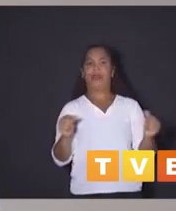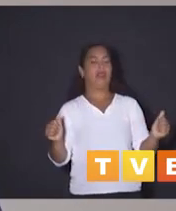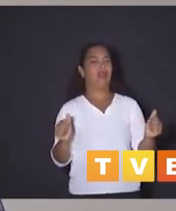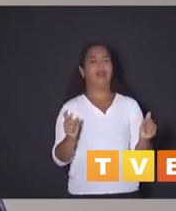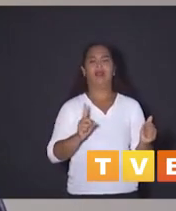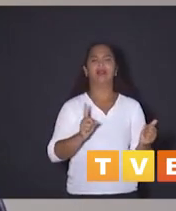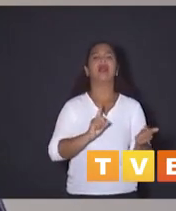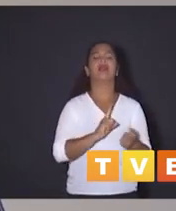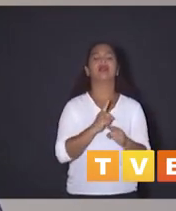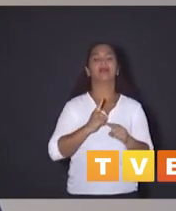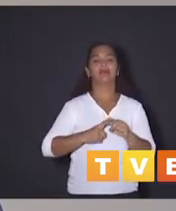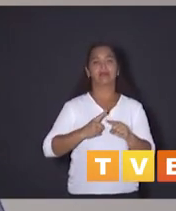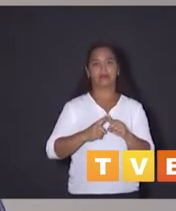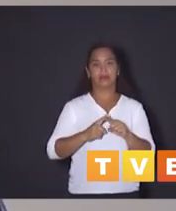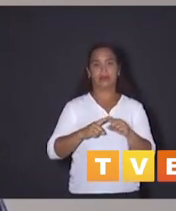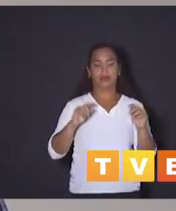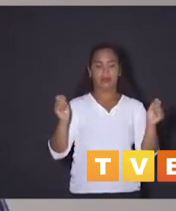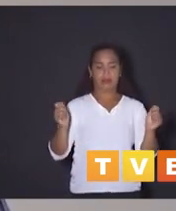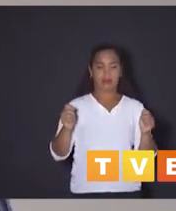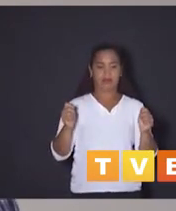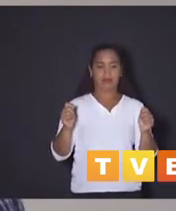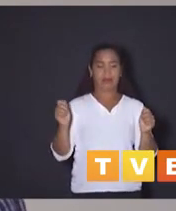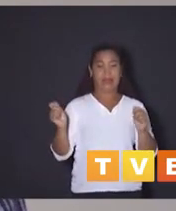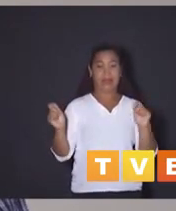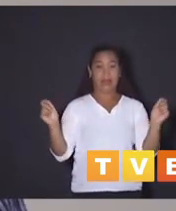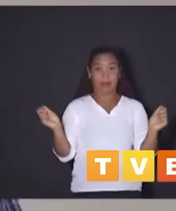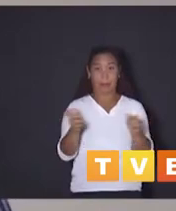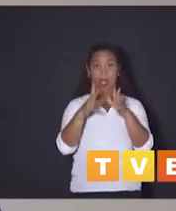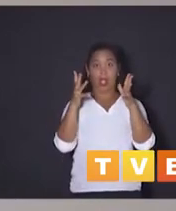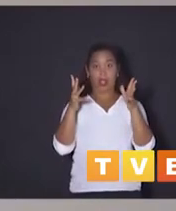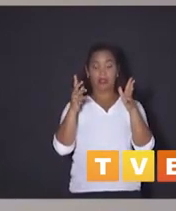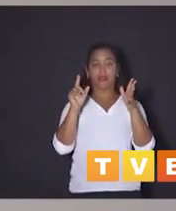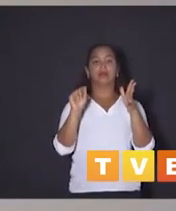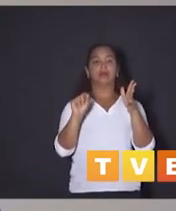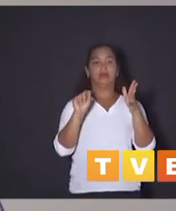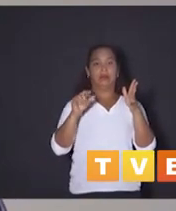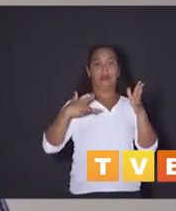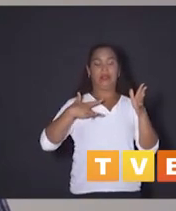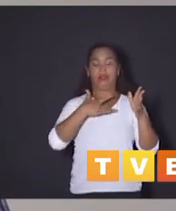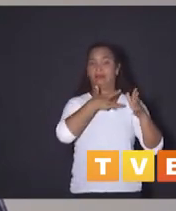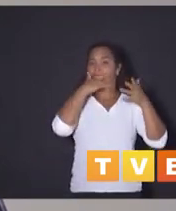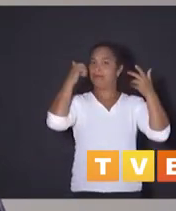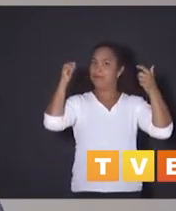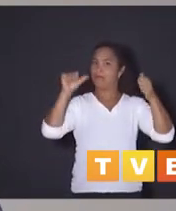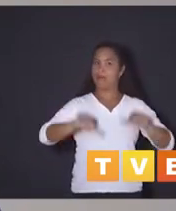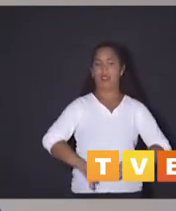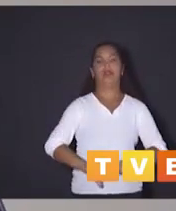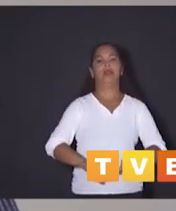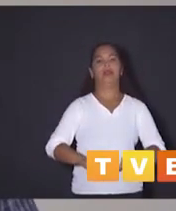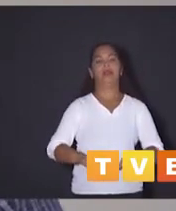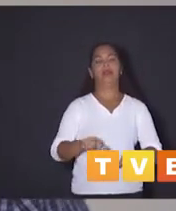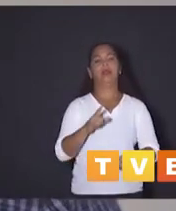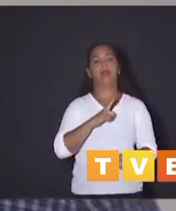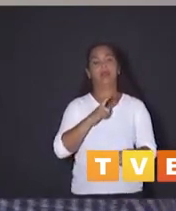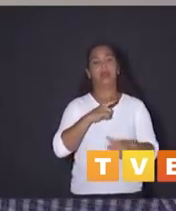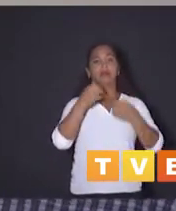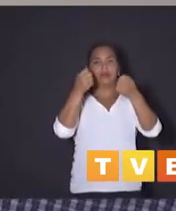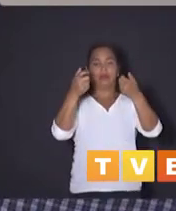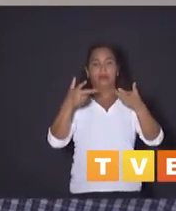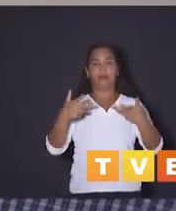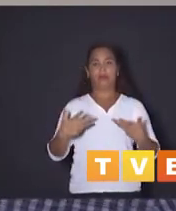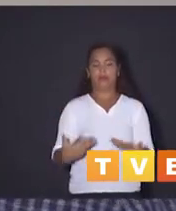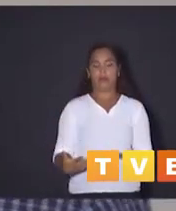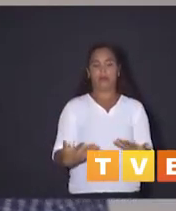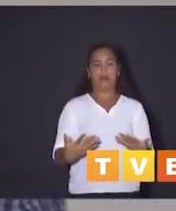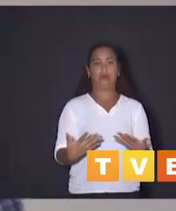isso possa acontecer é uma margem um único perversa em muito da nossa saúde de todos nós então nós estamos falando aí está nosso